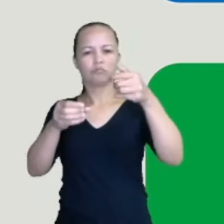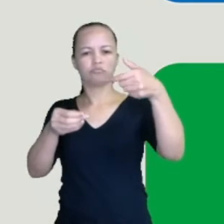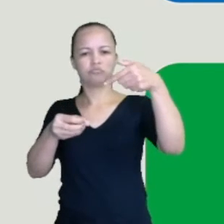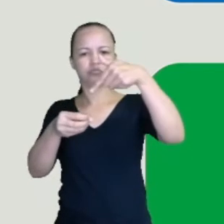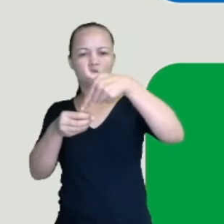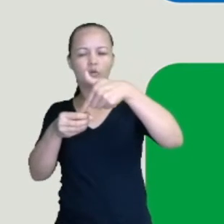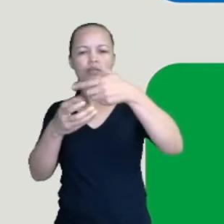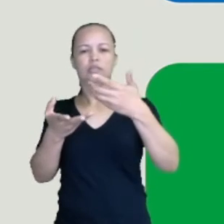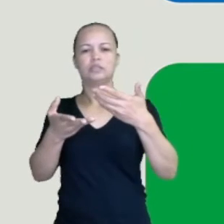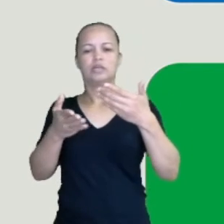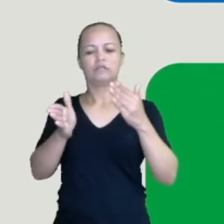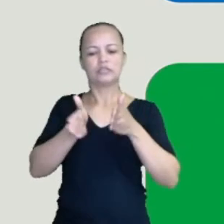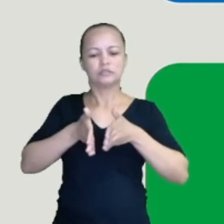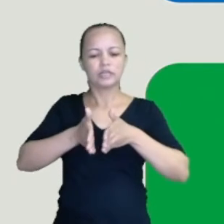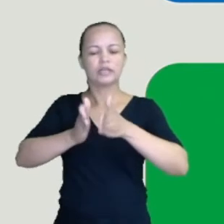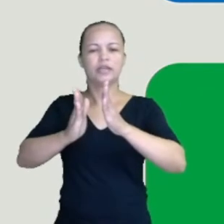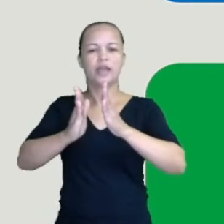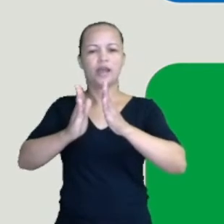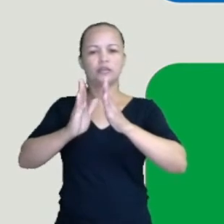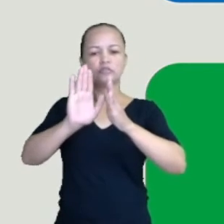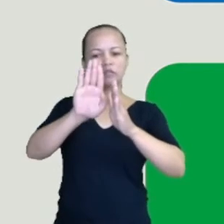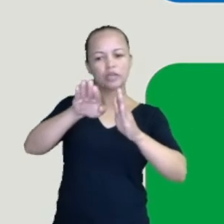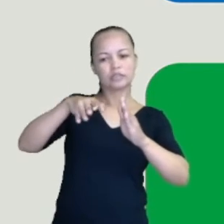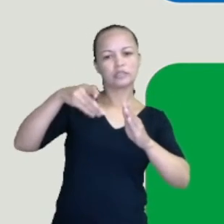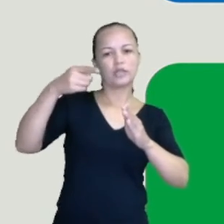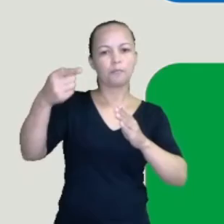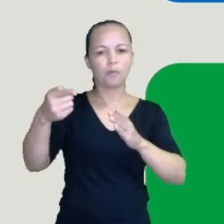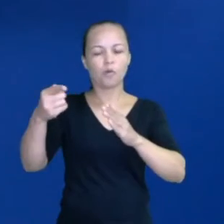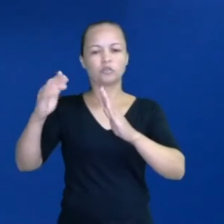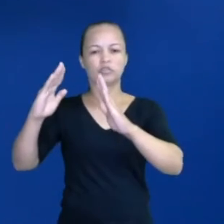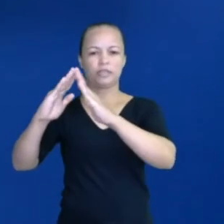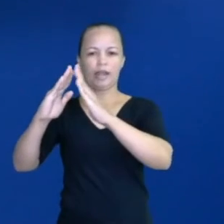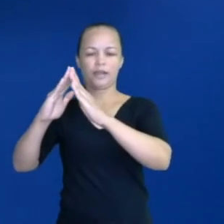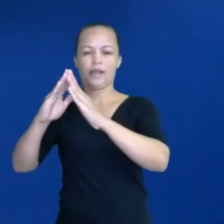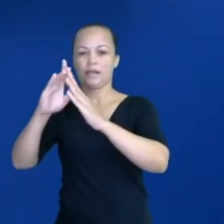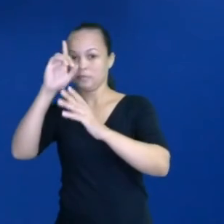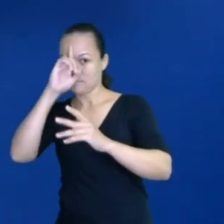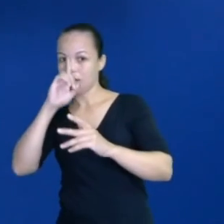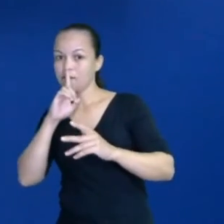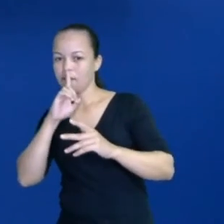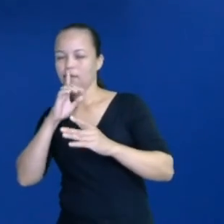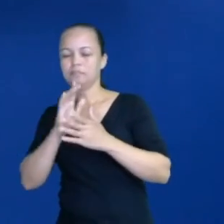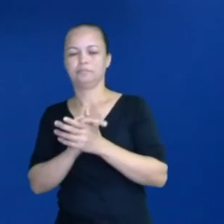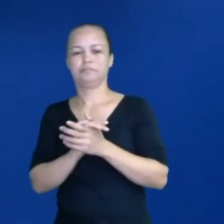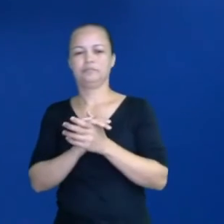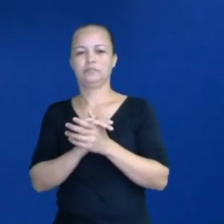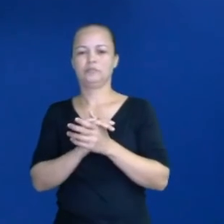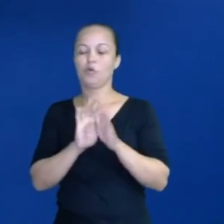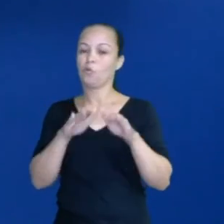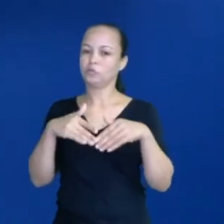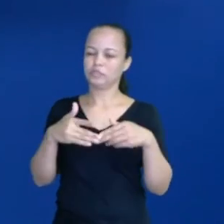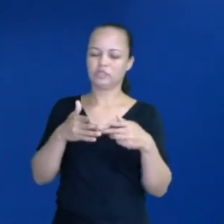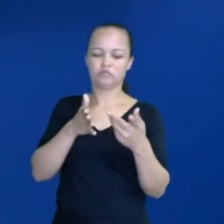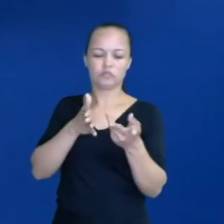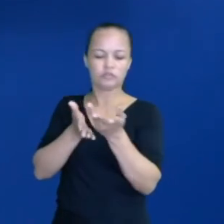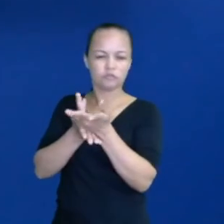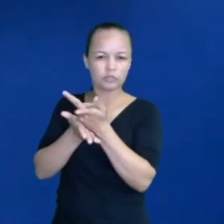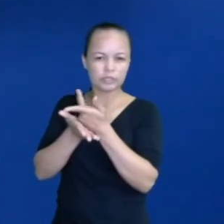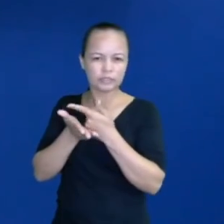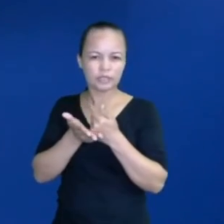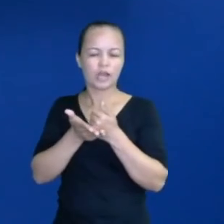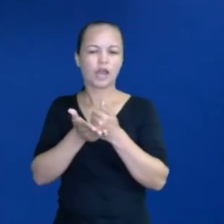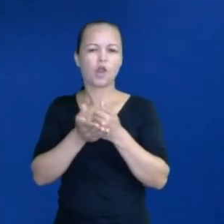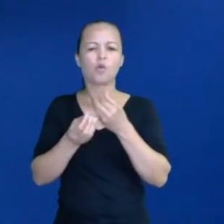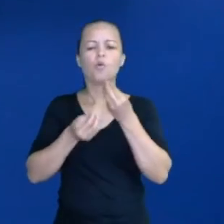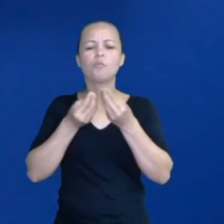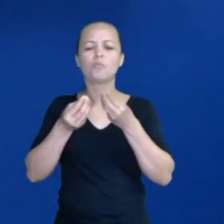fica após a casa amarela, acho que já sei onde é. Ou seja, você vai desenhar, vamos tomar como ponto de referência agora,